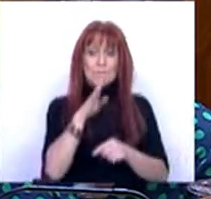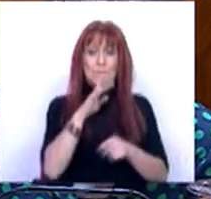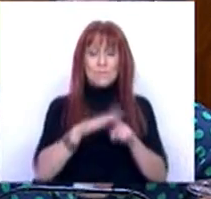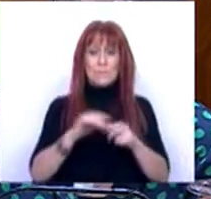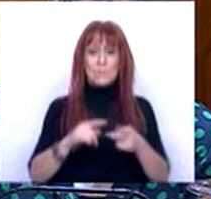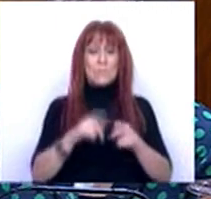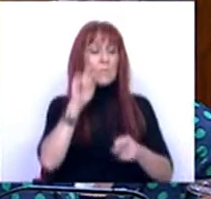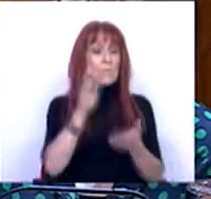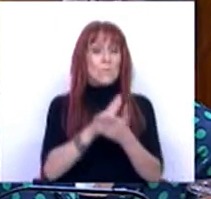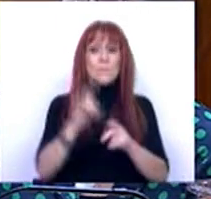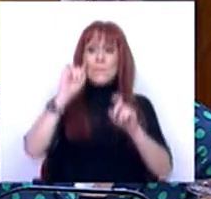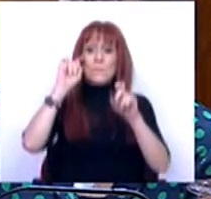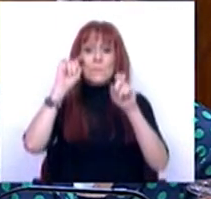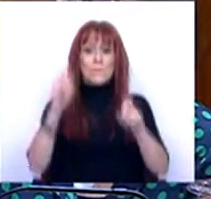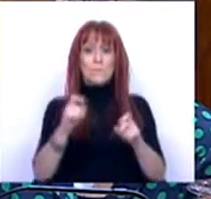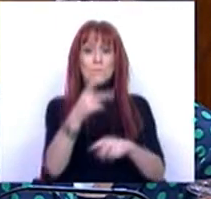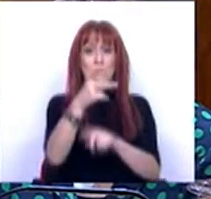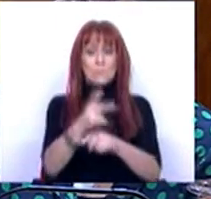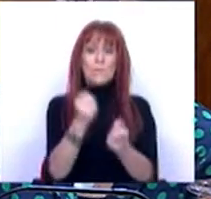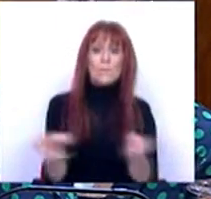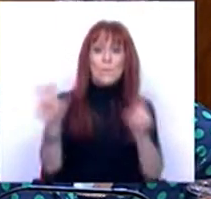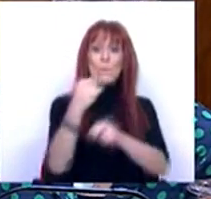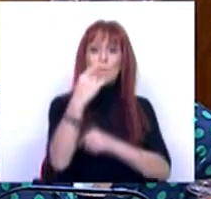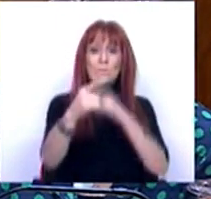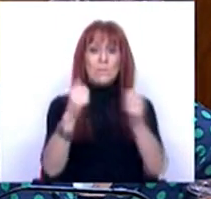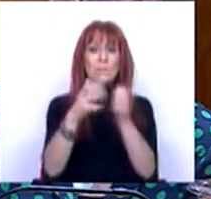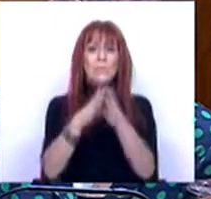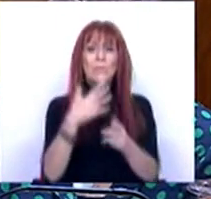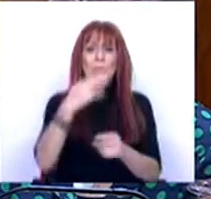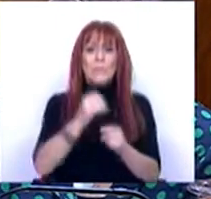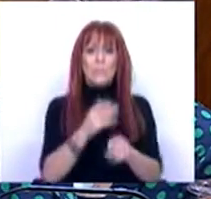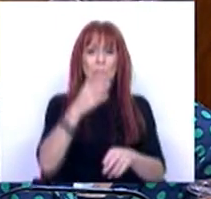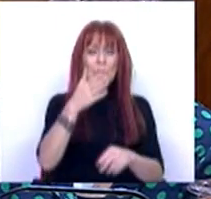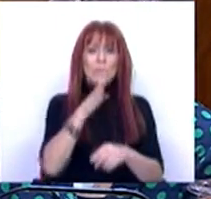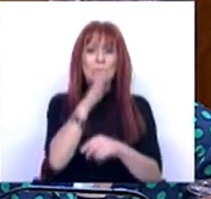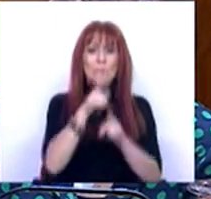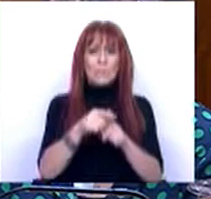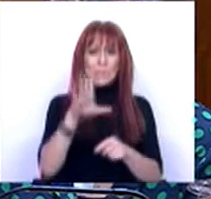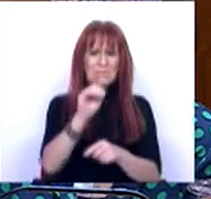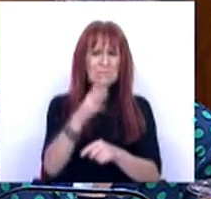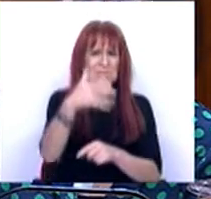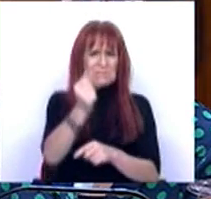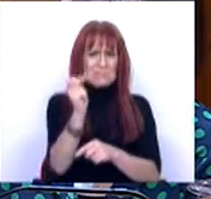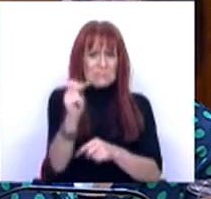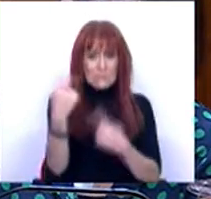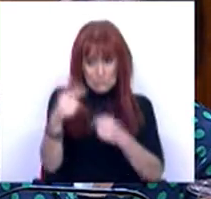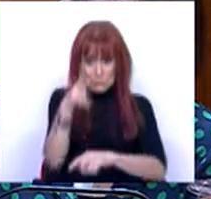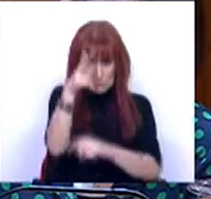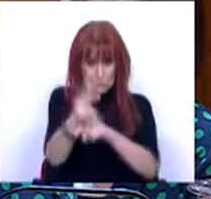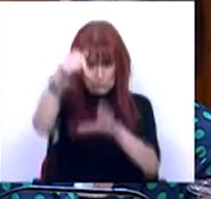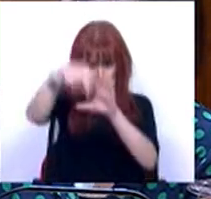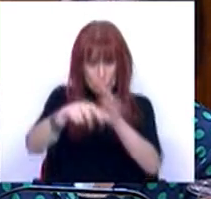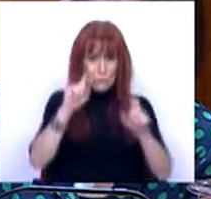sobre as câmaras de videovigilância, vou-lhe também dar uma novidade. Todos os comboios suburbanos, há 10, 15 anos, têm câmaras